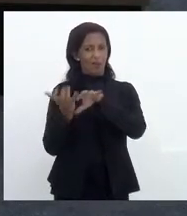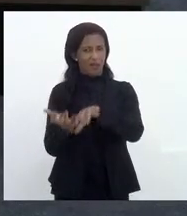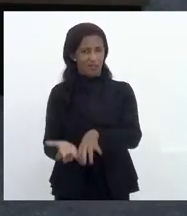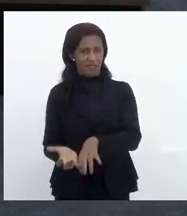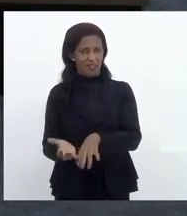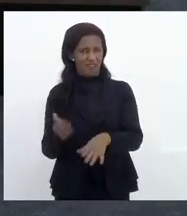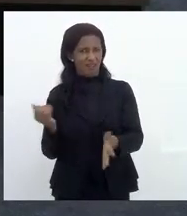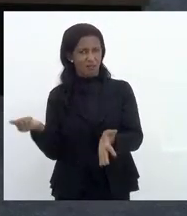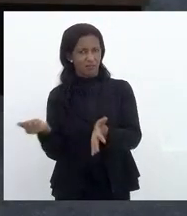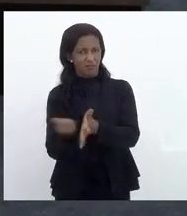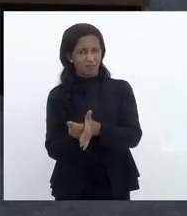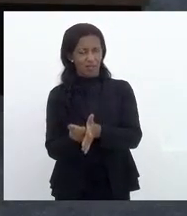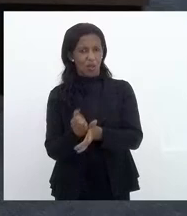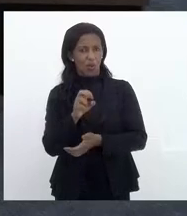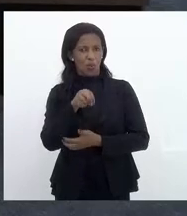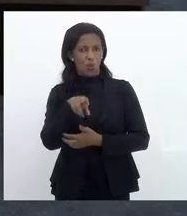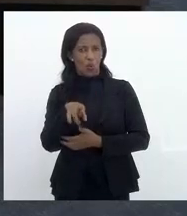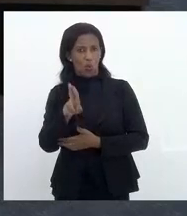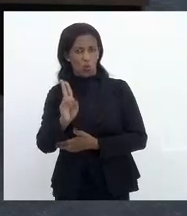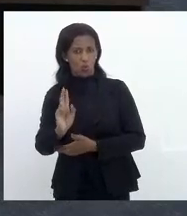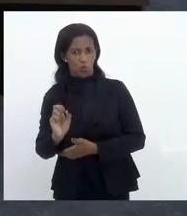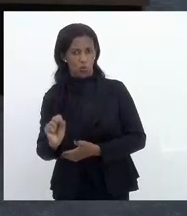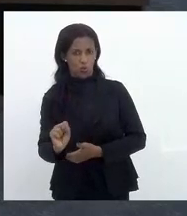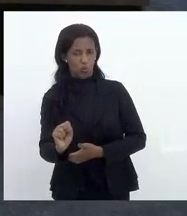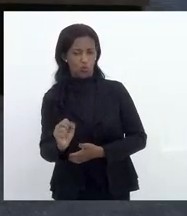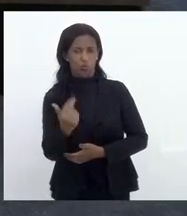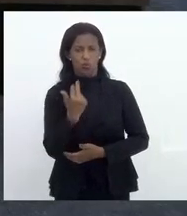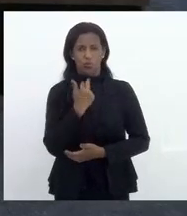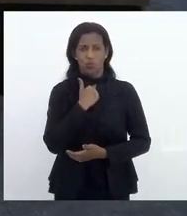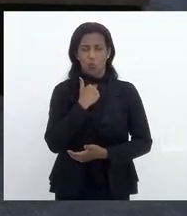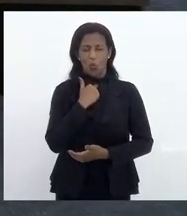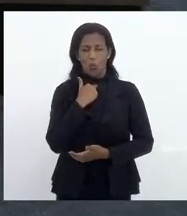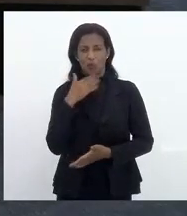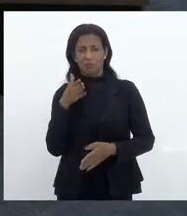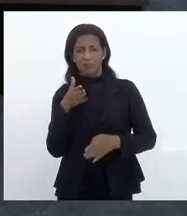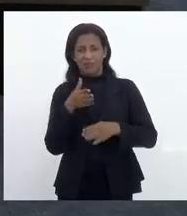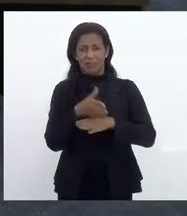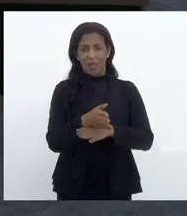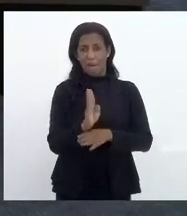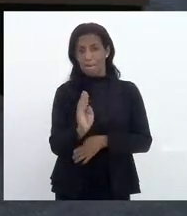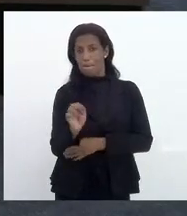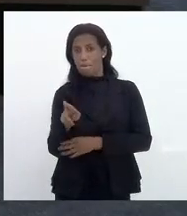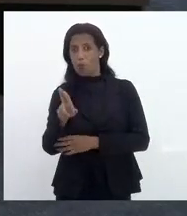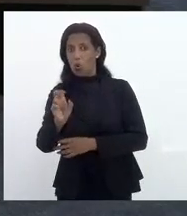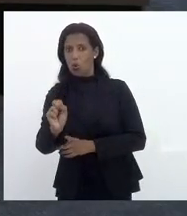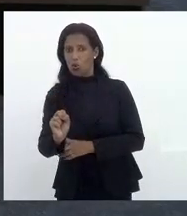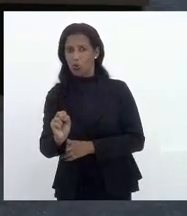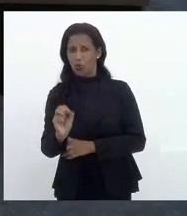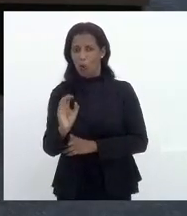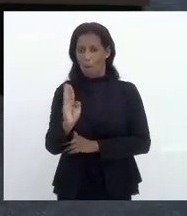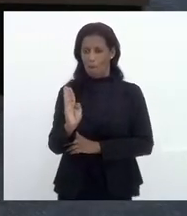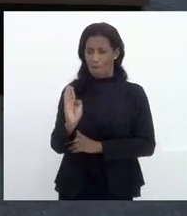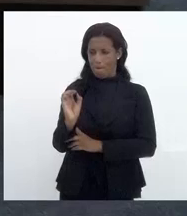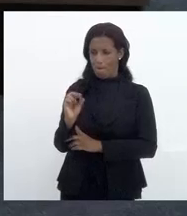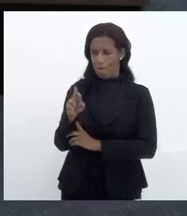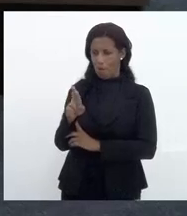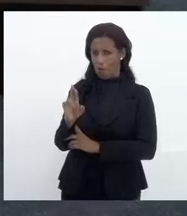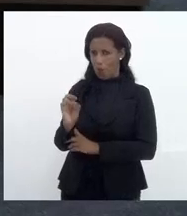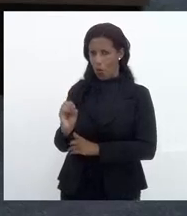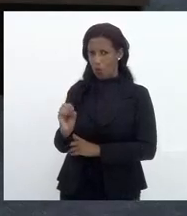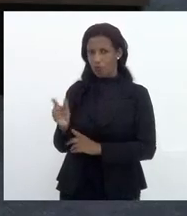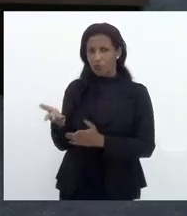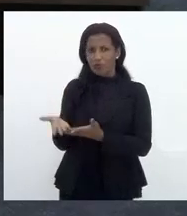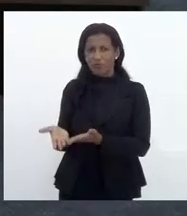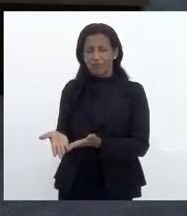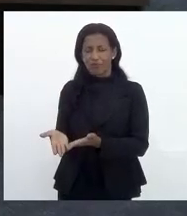se fere no ônibus então não posso se fere no bônus né então porque eu a Cirino